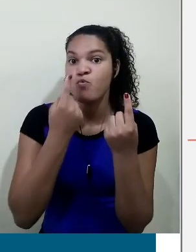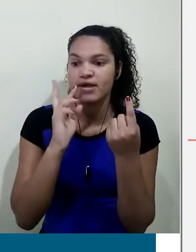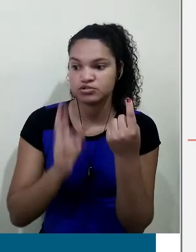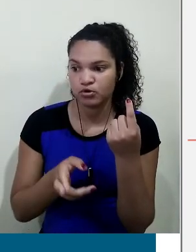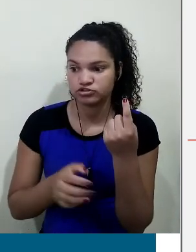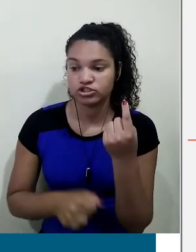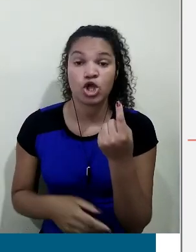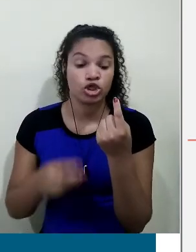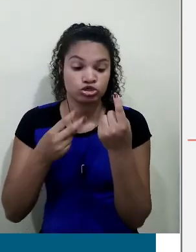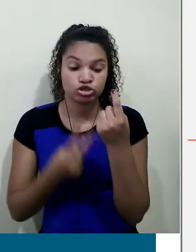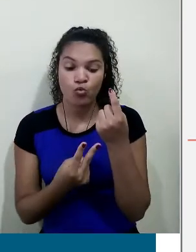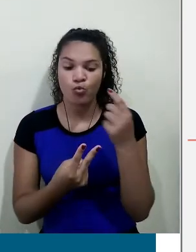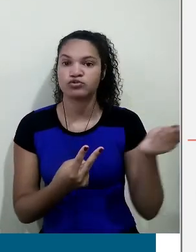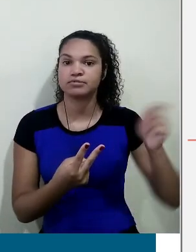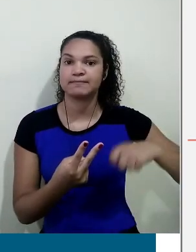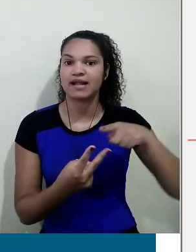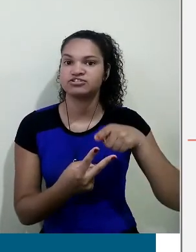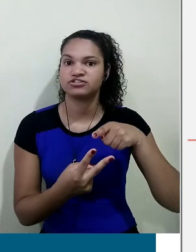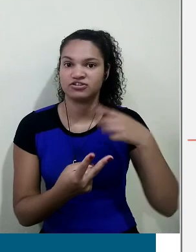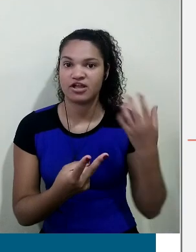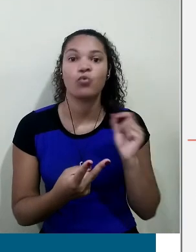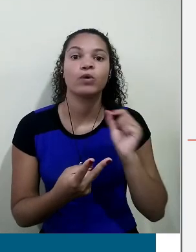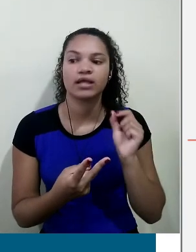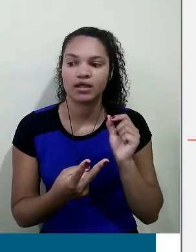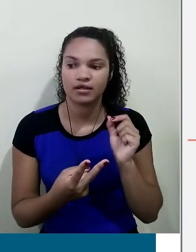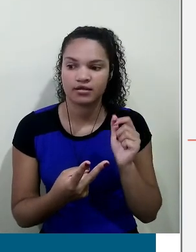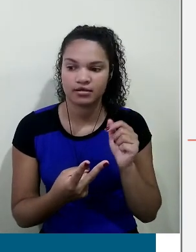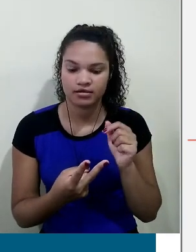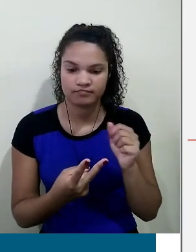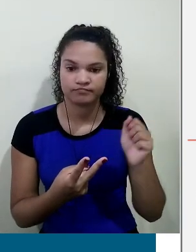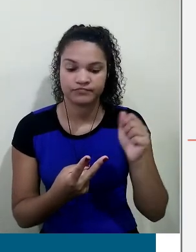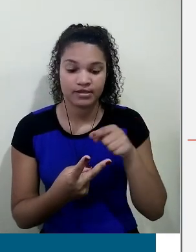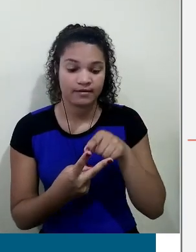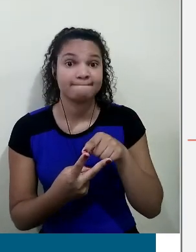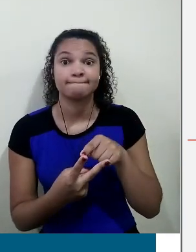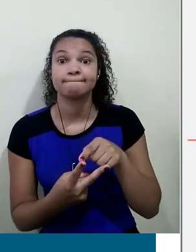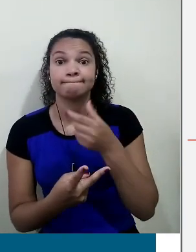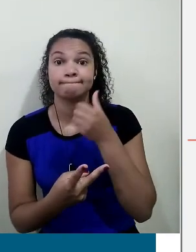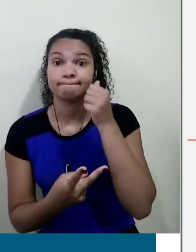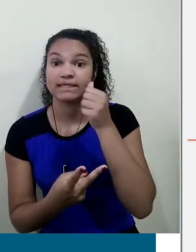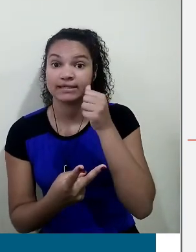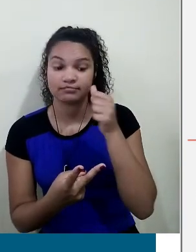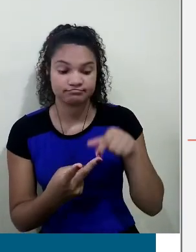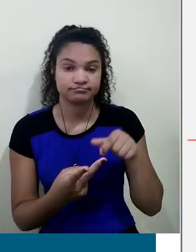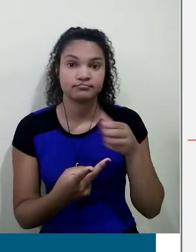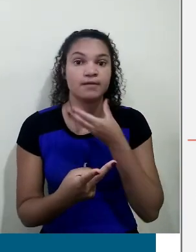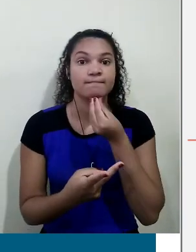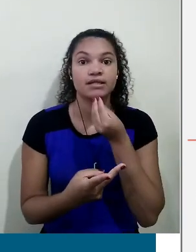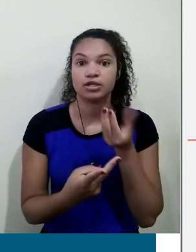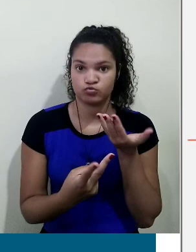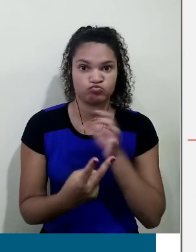resultado. Sobre 2 resultados possíveis, que é a cardinalidade do espaço amostral, ser menino ou menina. Nós